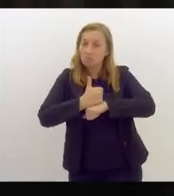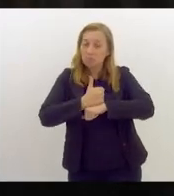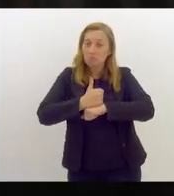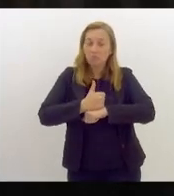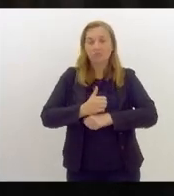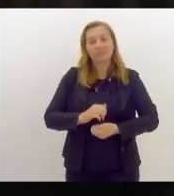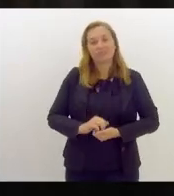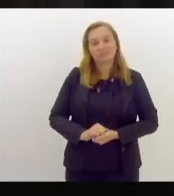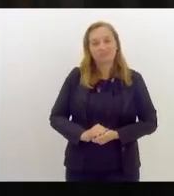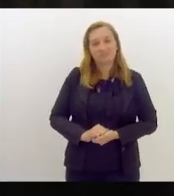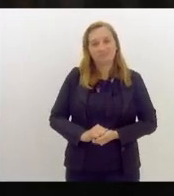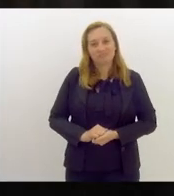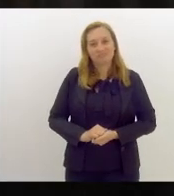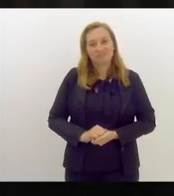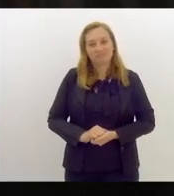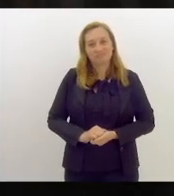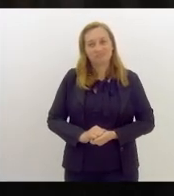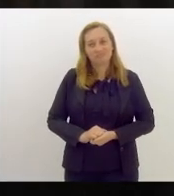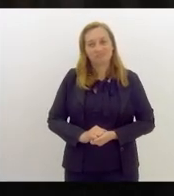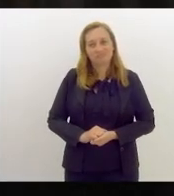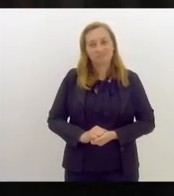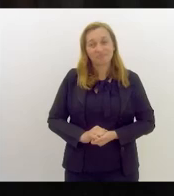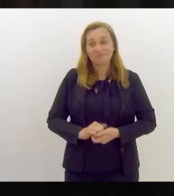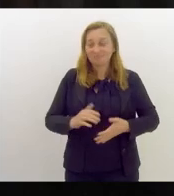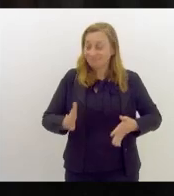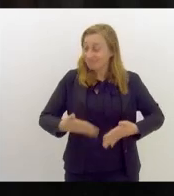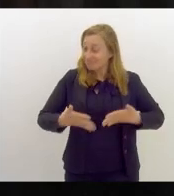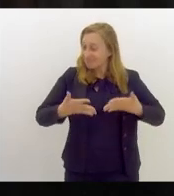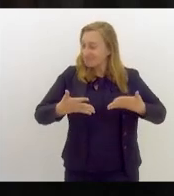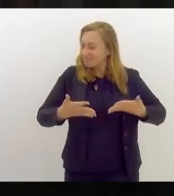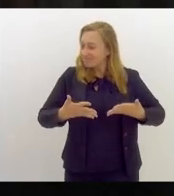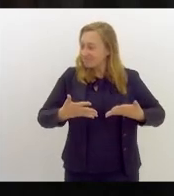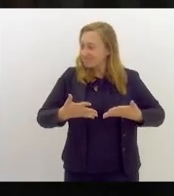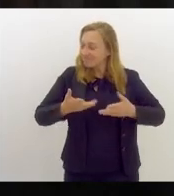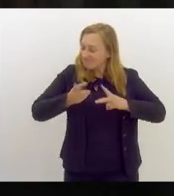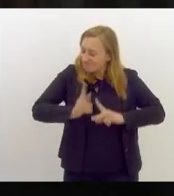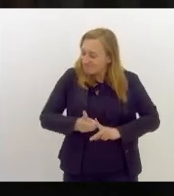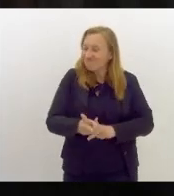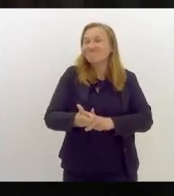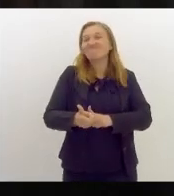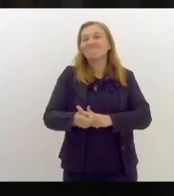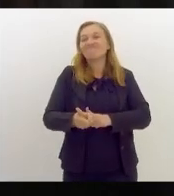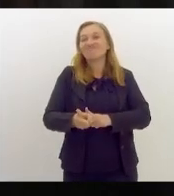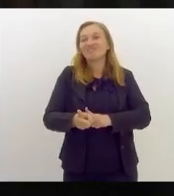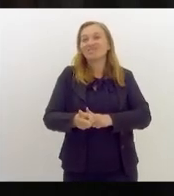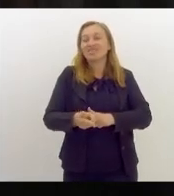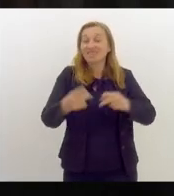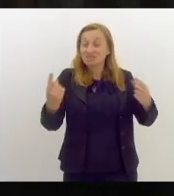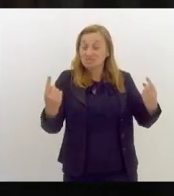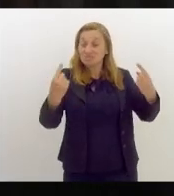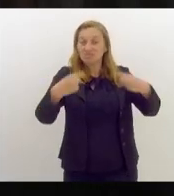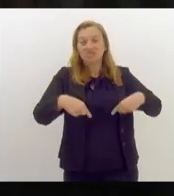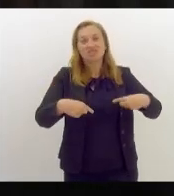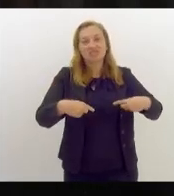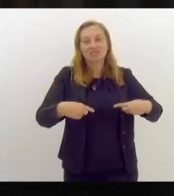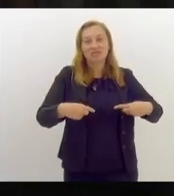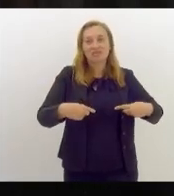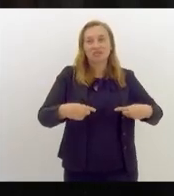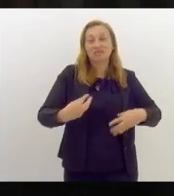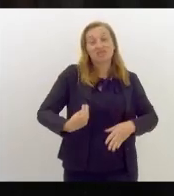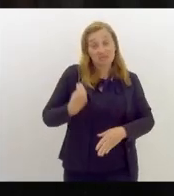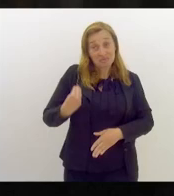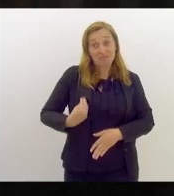e injeta ânimo para prosseguir e enfrentar os desafios que